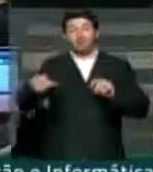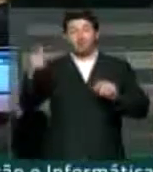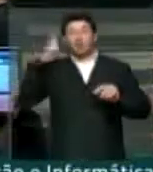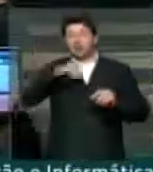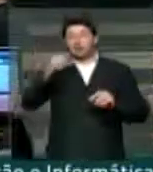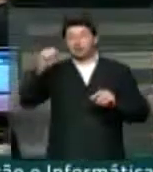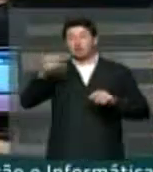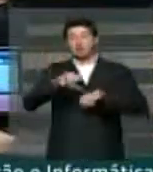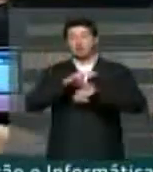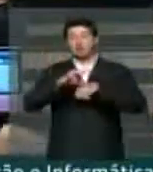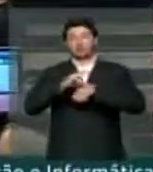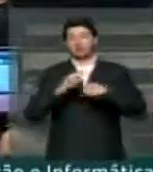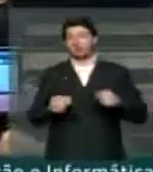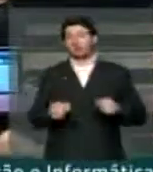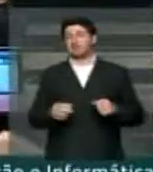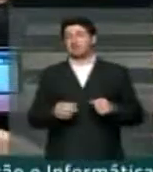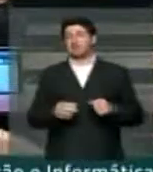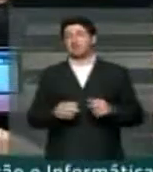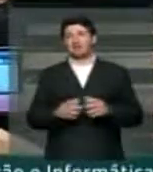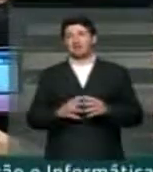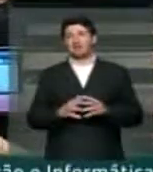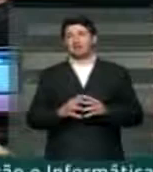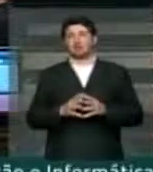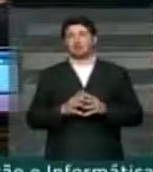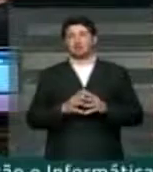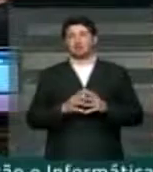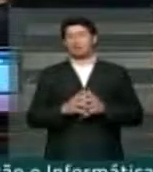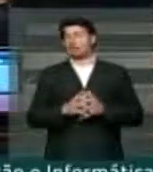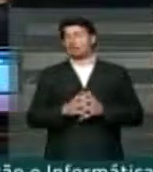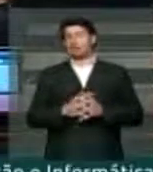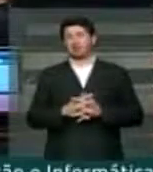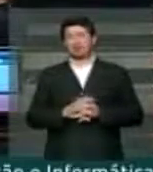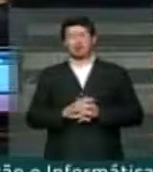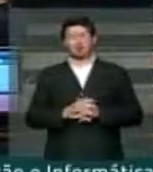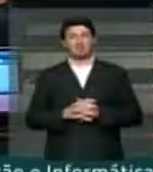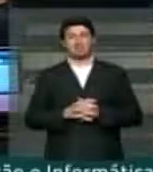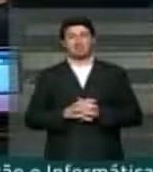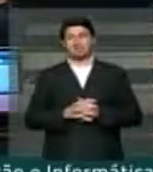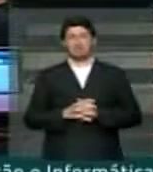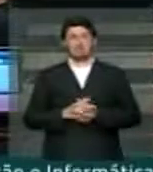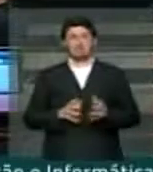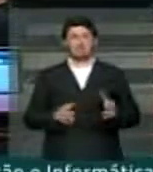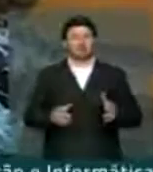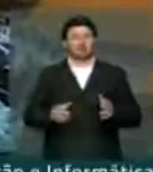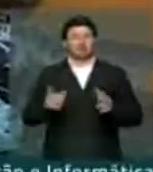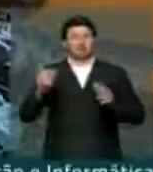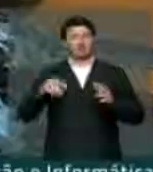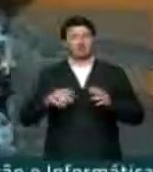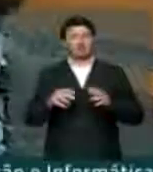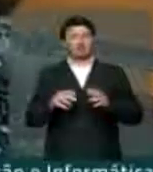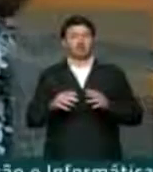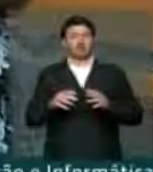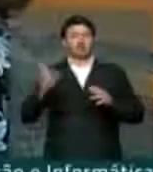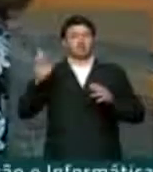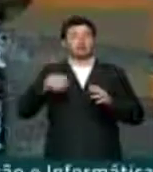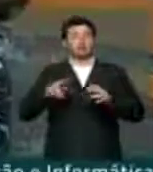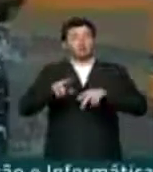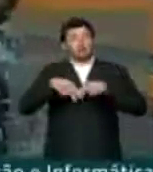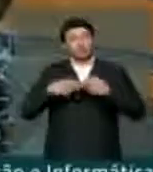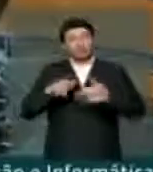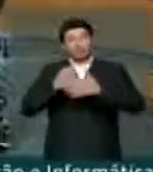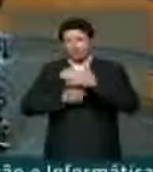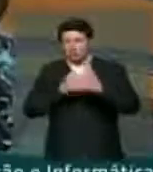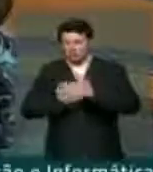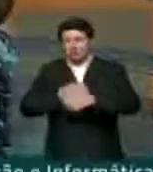cidadã, da democracia direta, da democracia participativa. Eu peço desculpas da ênfase da minha manifestação, é que eu já estou num tempo de vida e de luta